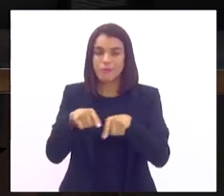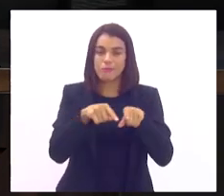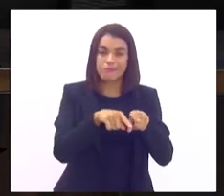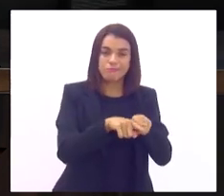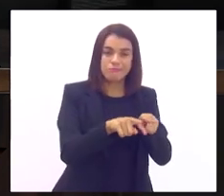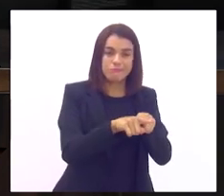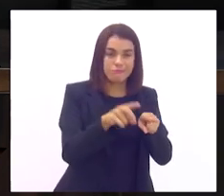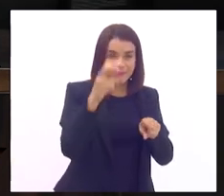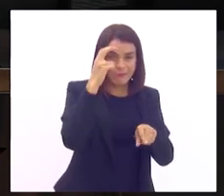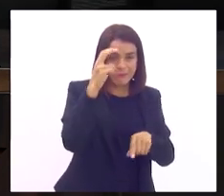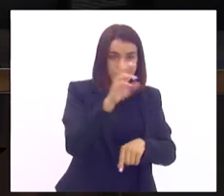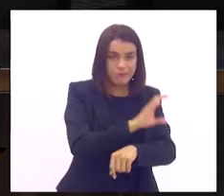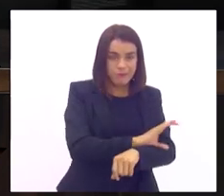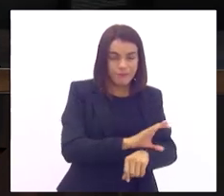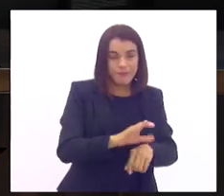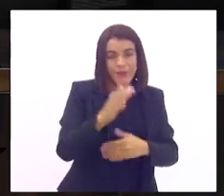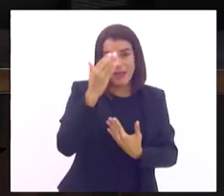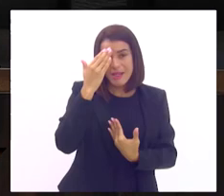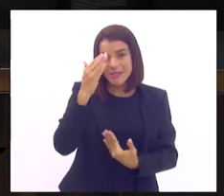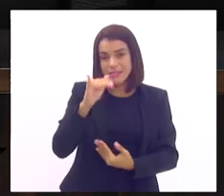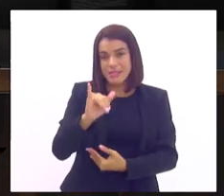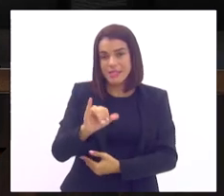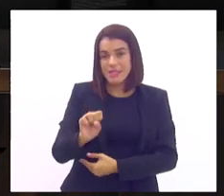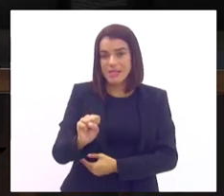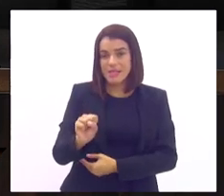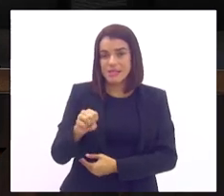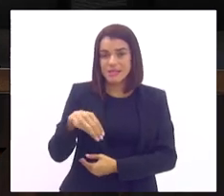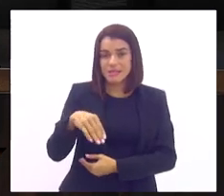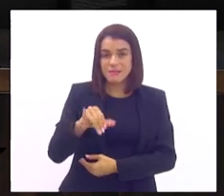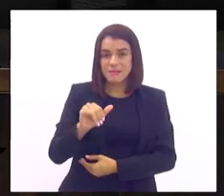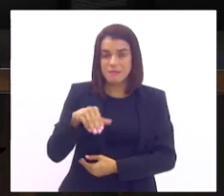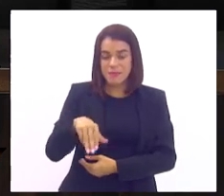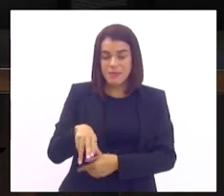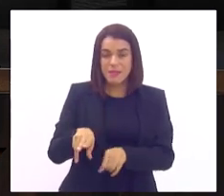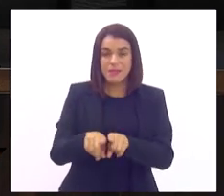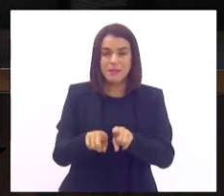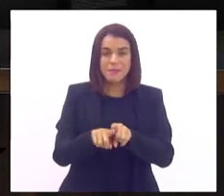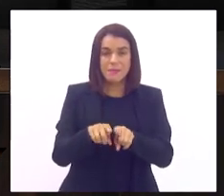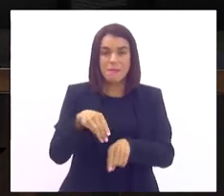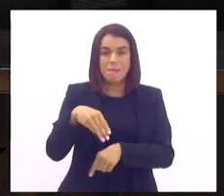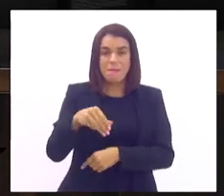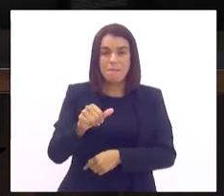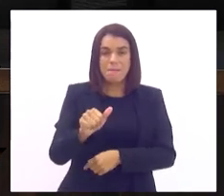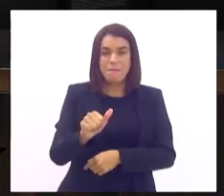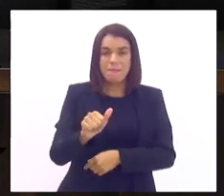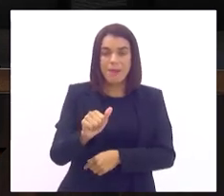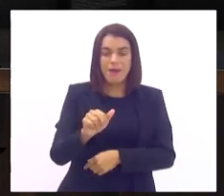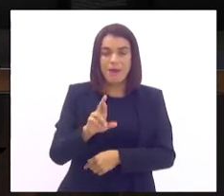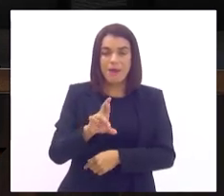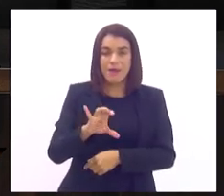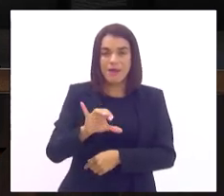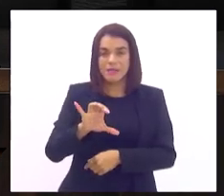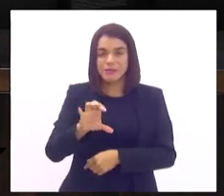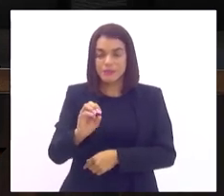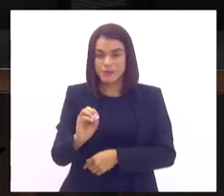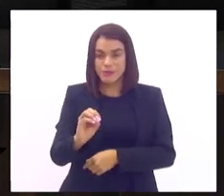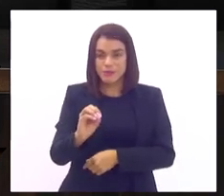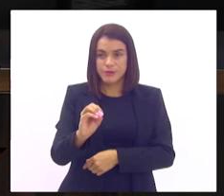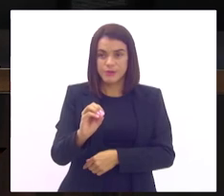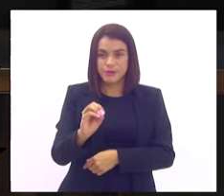Né? Agradecer a Yasmin, agradecer lá o Márcio Martins, enfim, agradecer